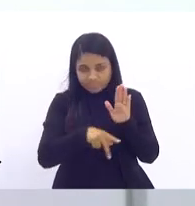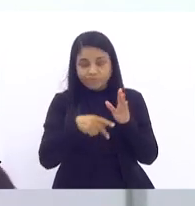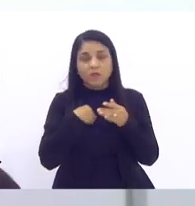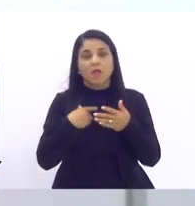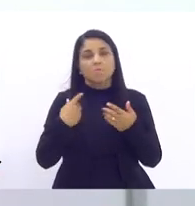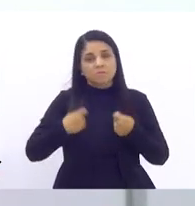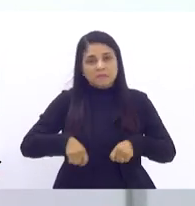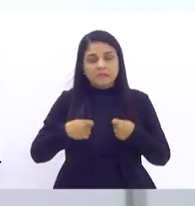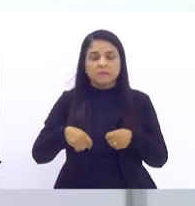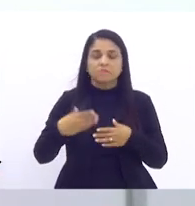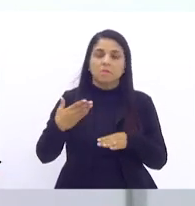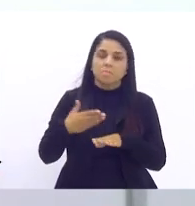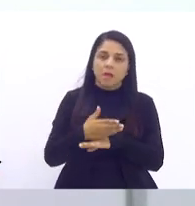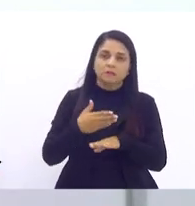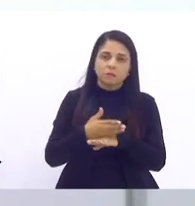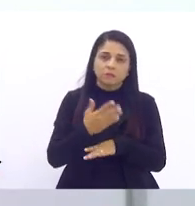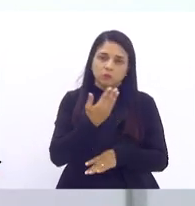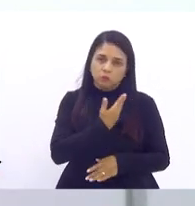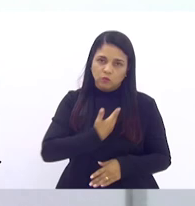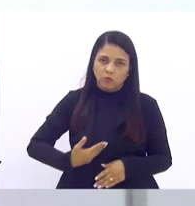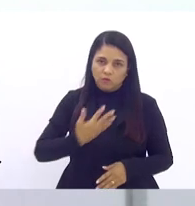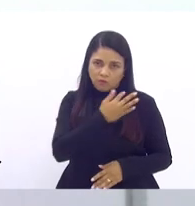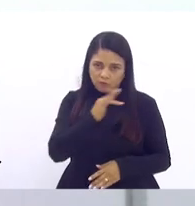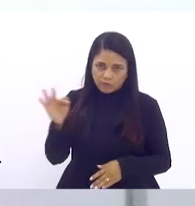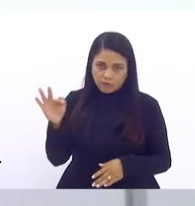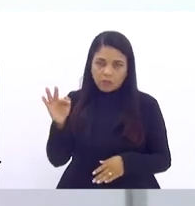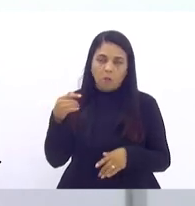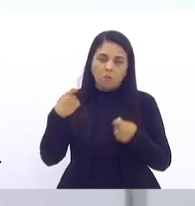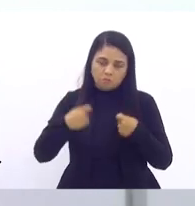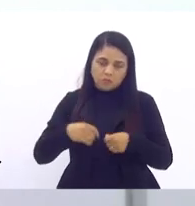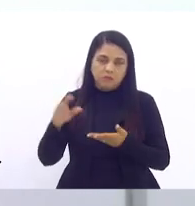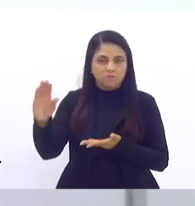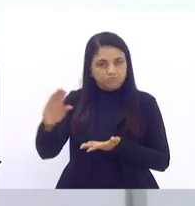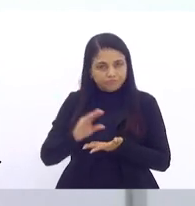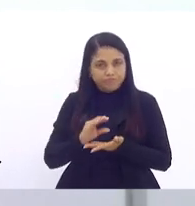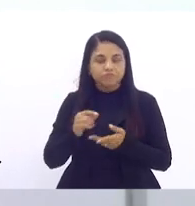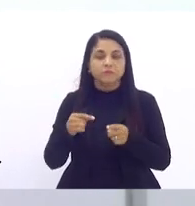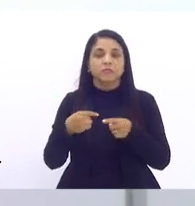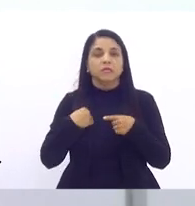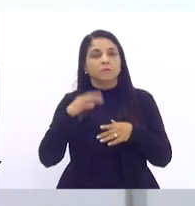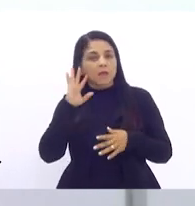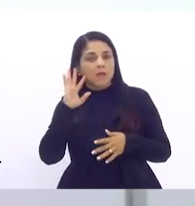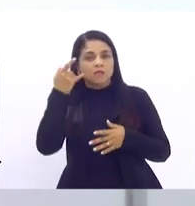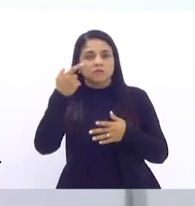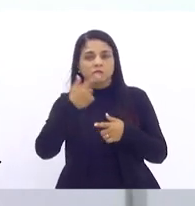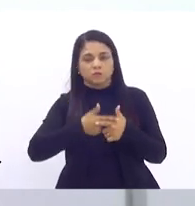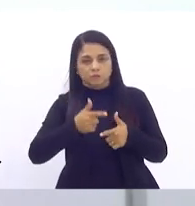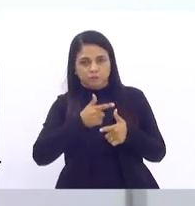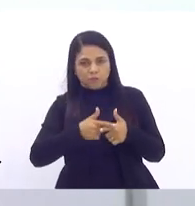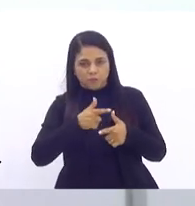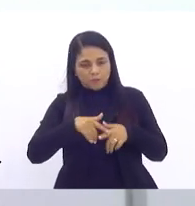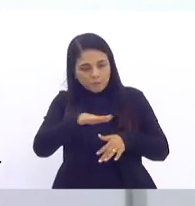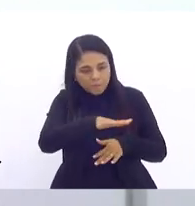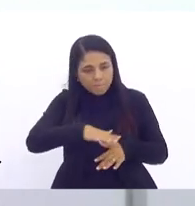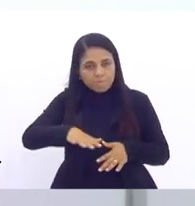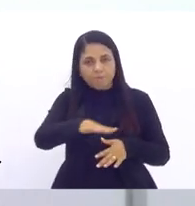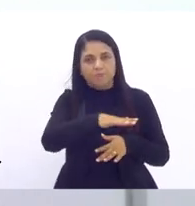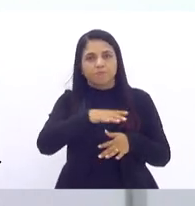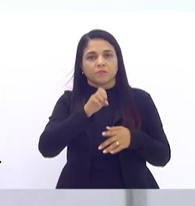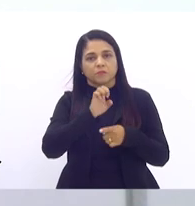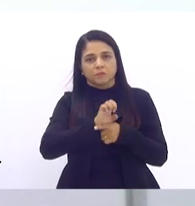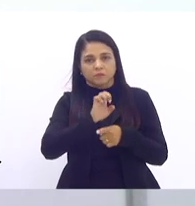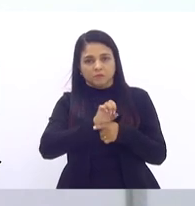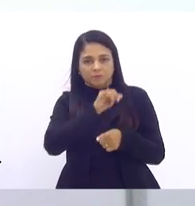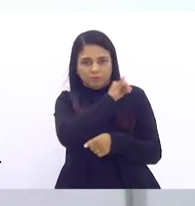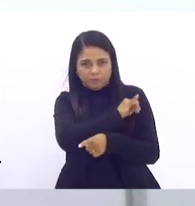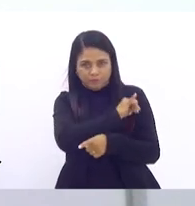Federal no projeto de tamanho magnitude que vá resolver o problema aqui de grande parte da região metropolitana do Estado